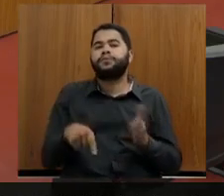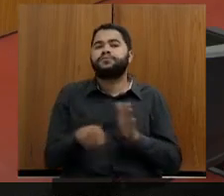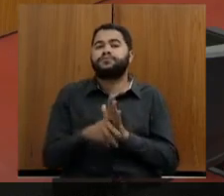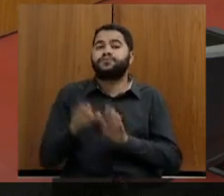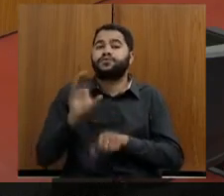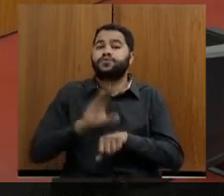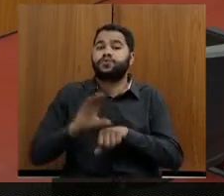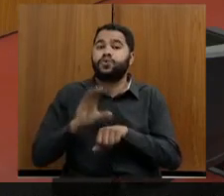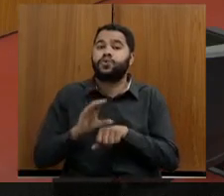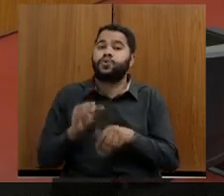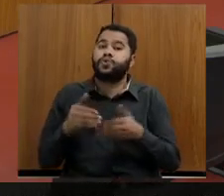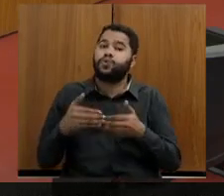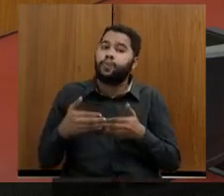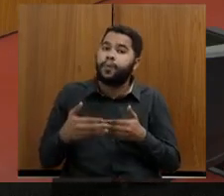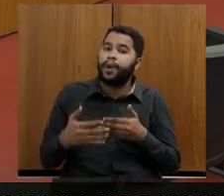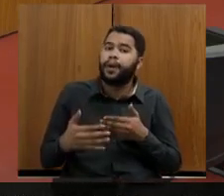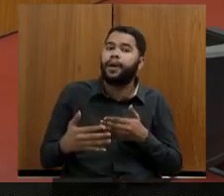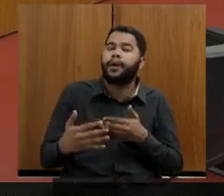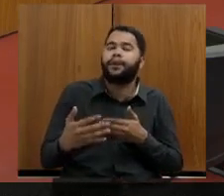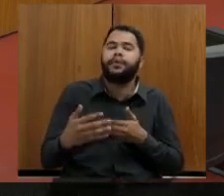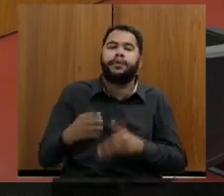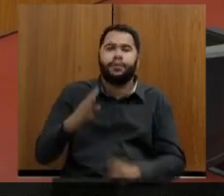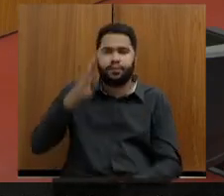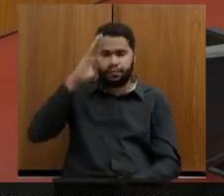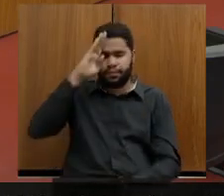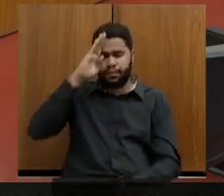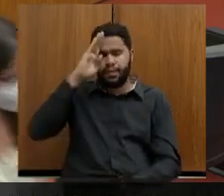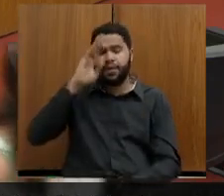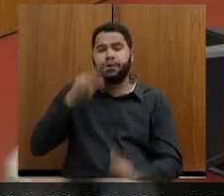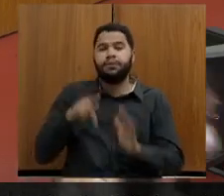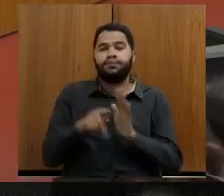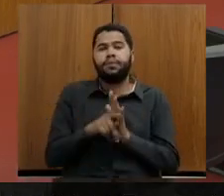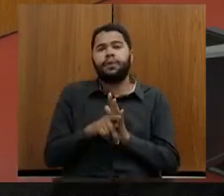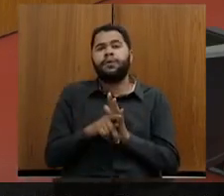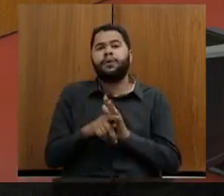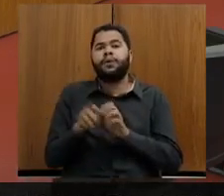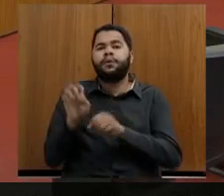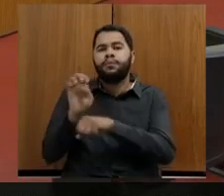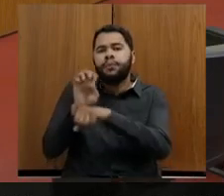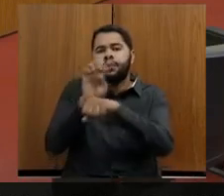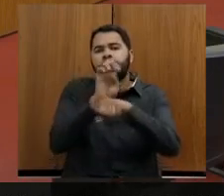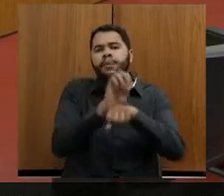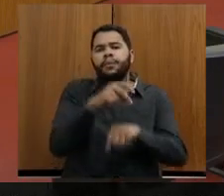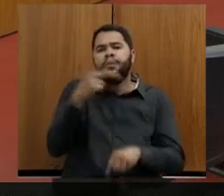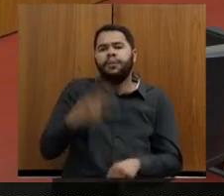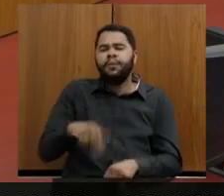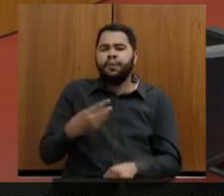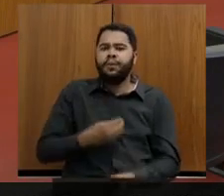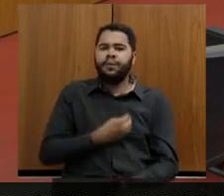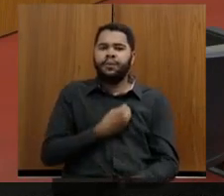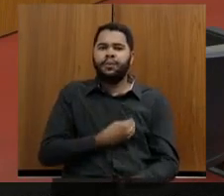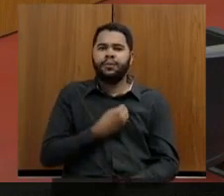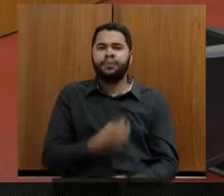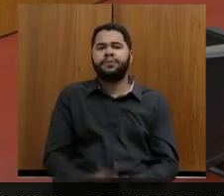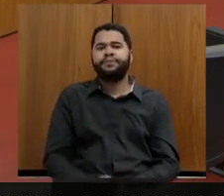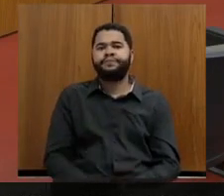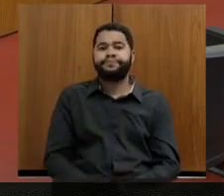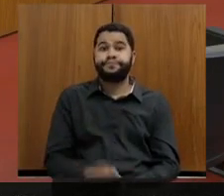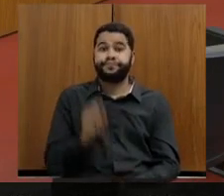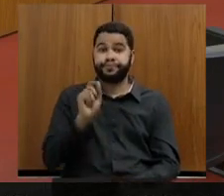com esse curso em andamento e nós temos militares dos seguintes estados aqui presentes